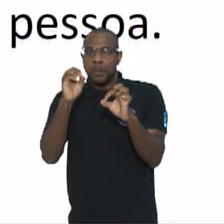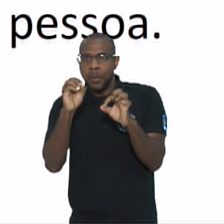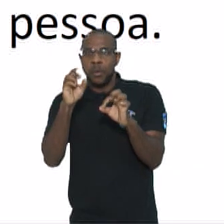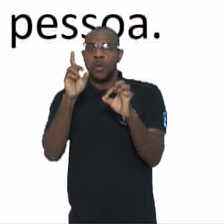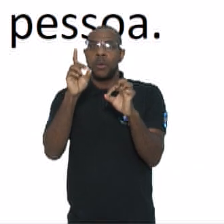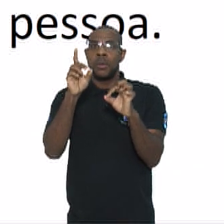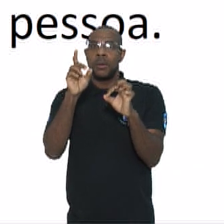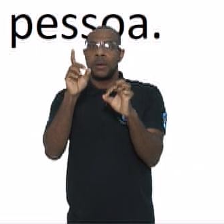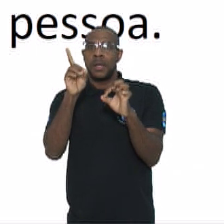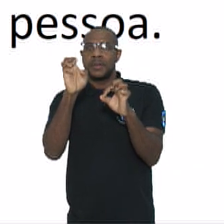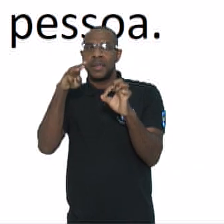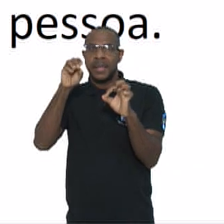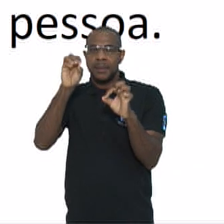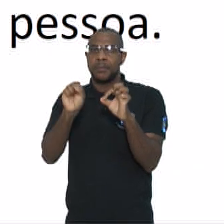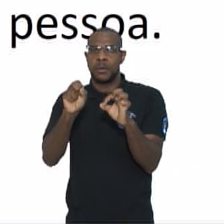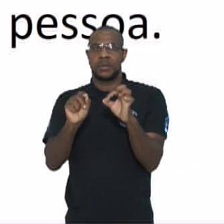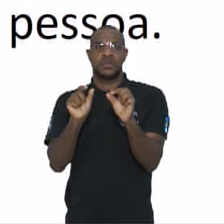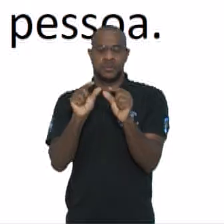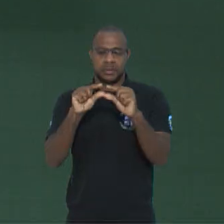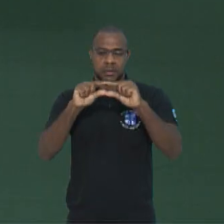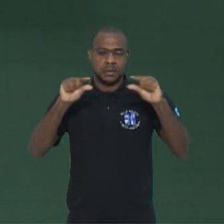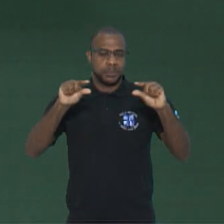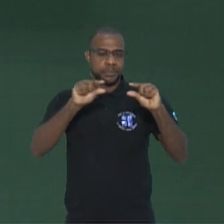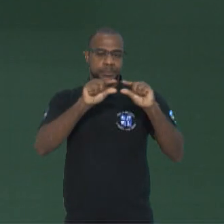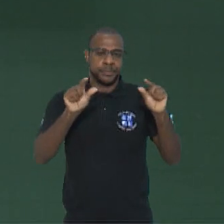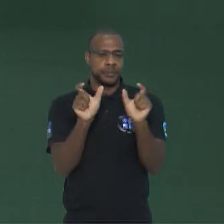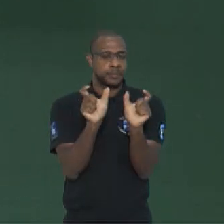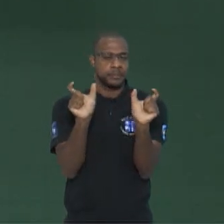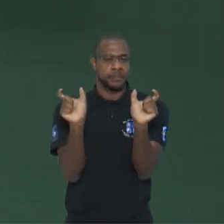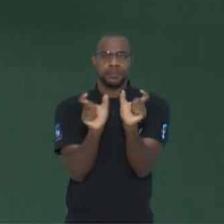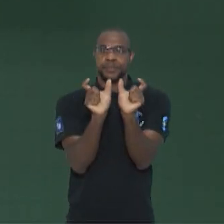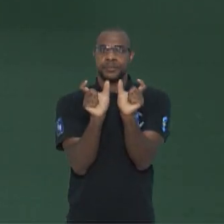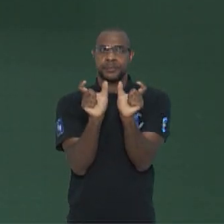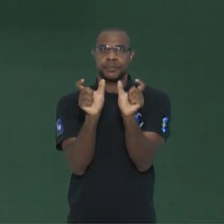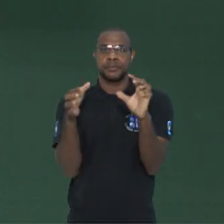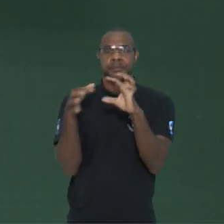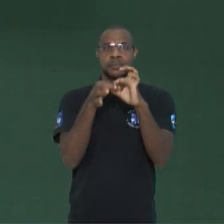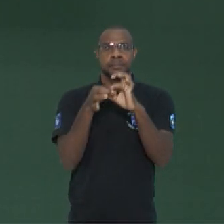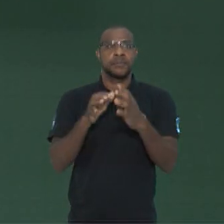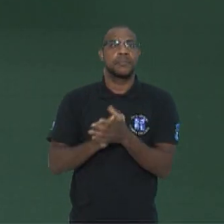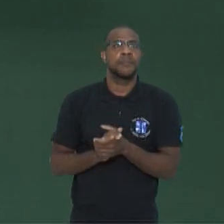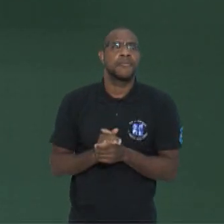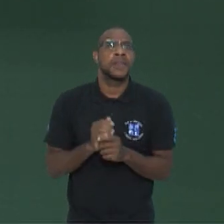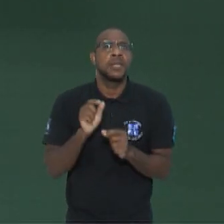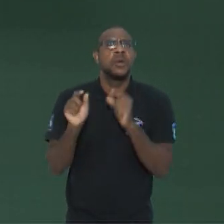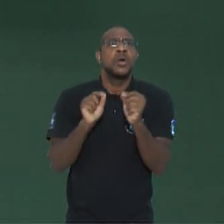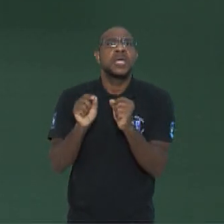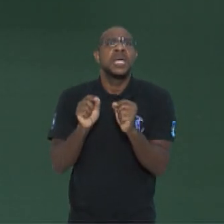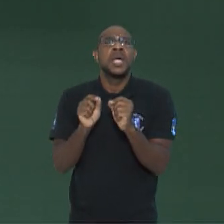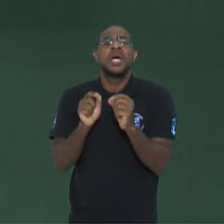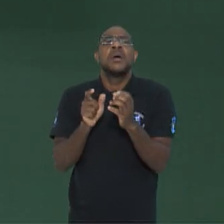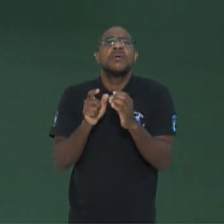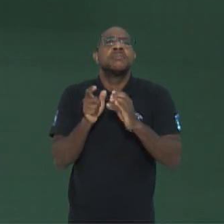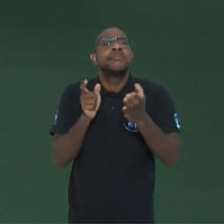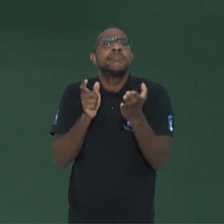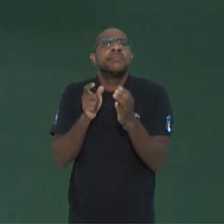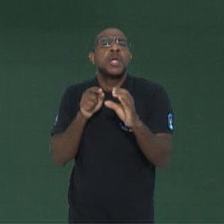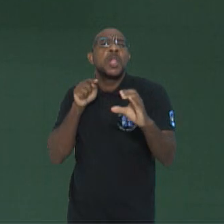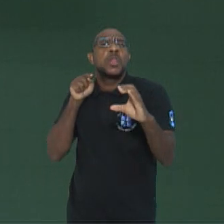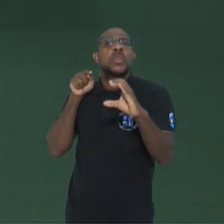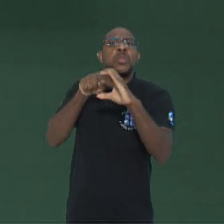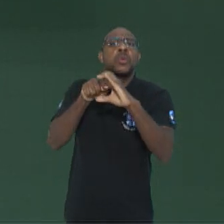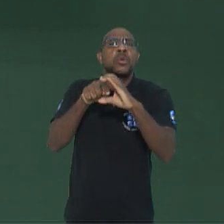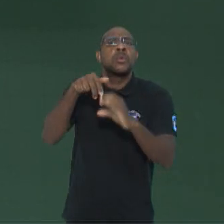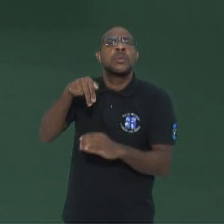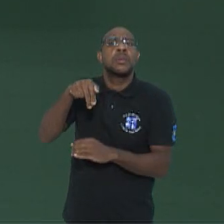em número e pessoa. Só para a gente relembrar um pouquinho, pessoal, o que é mesmo o núcleo, né? Por que